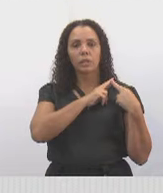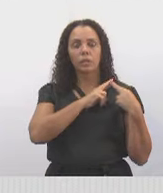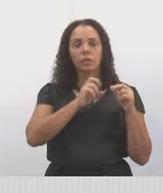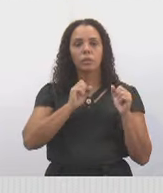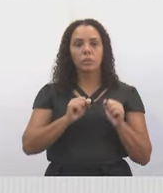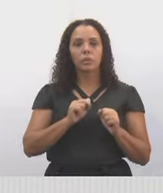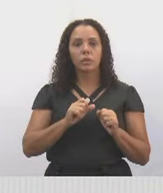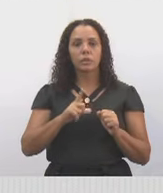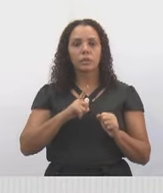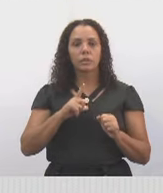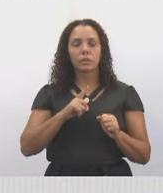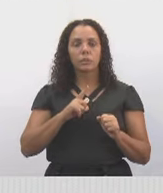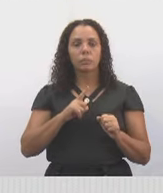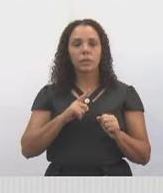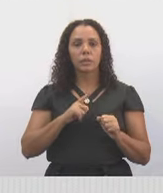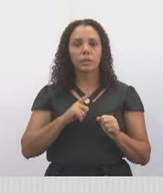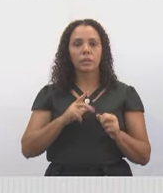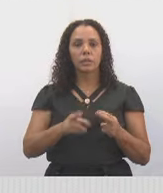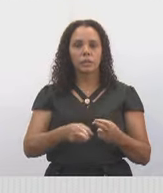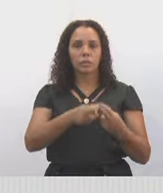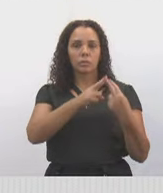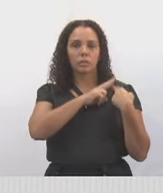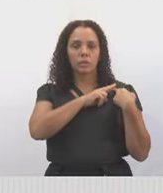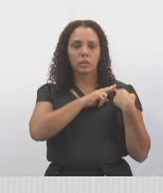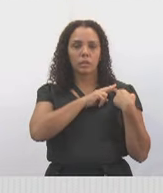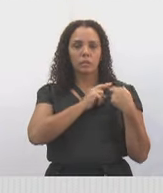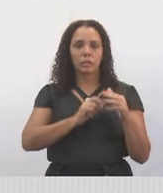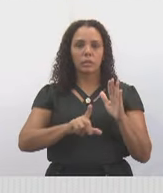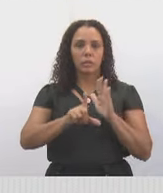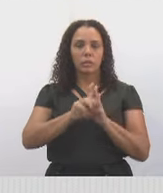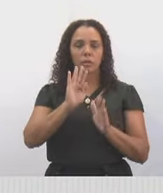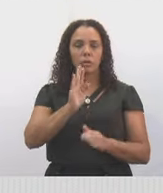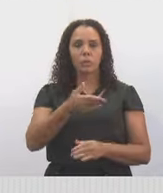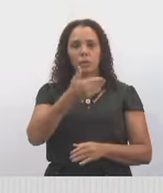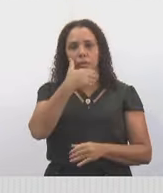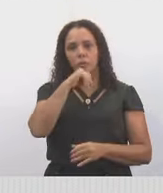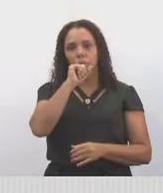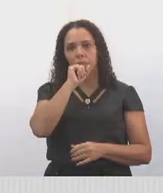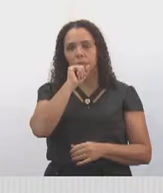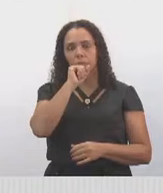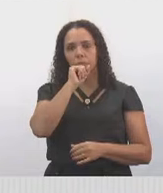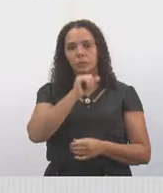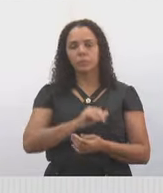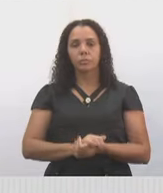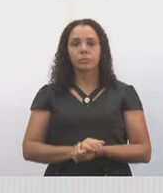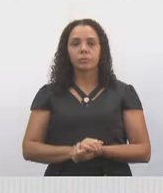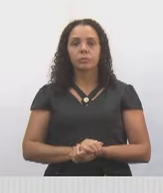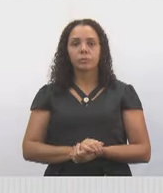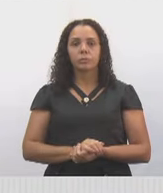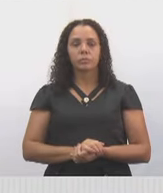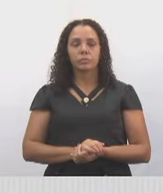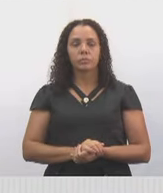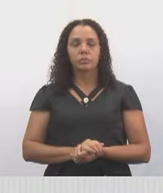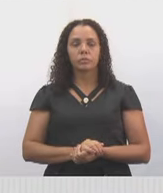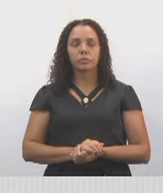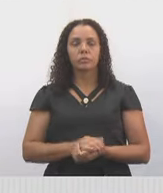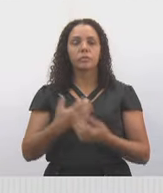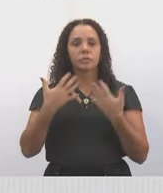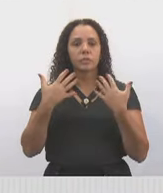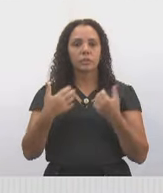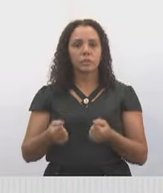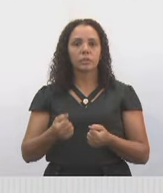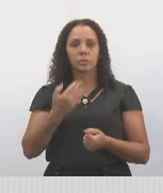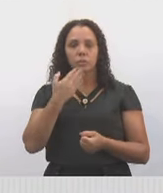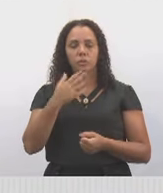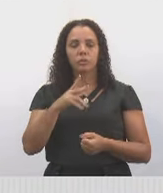constar o campo responsável legal barra pai a corte acatou um pedido do PT o